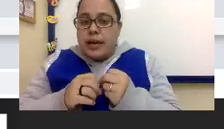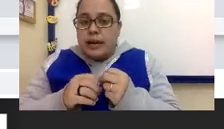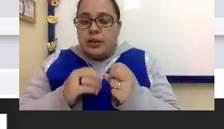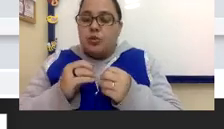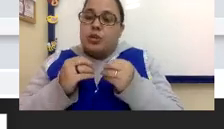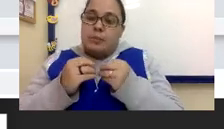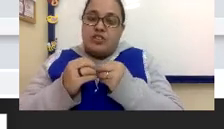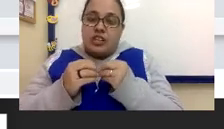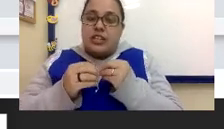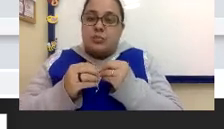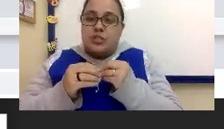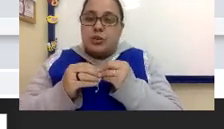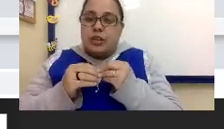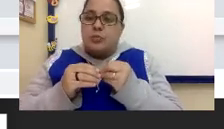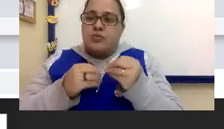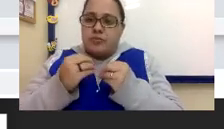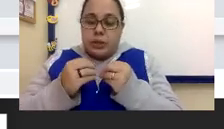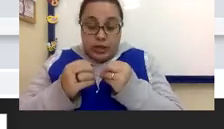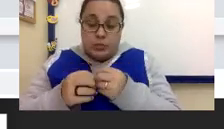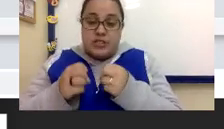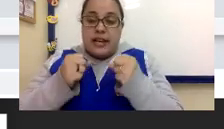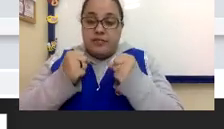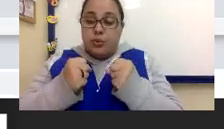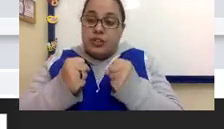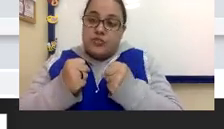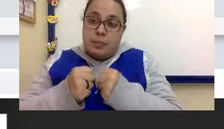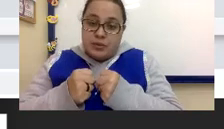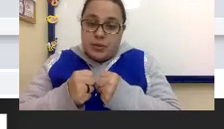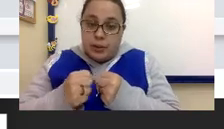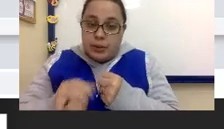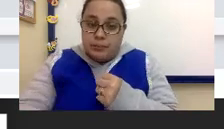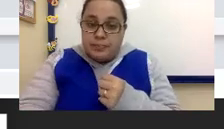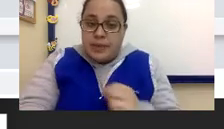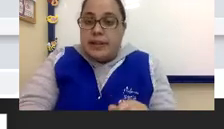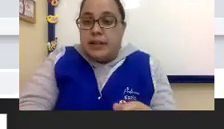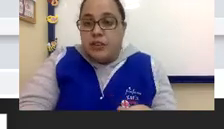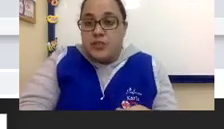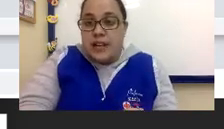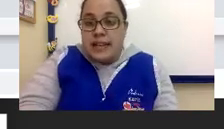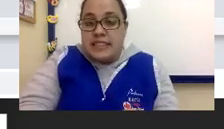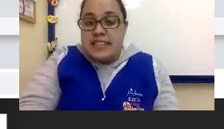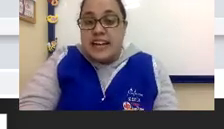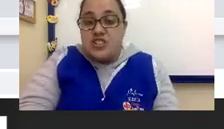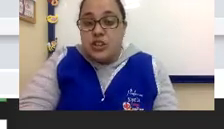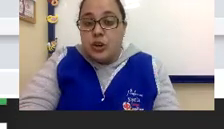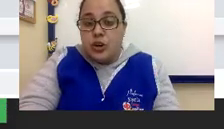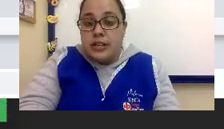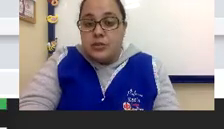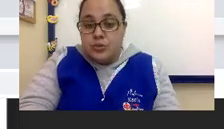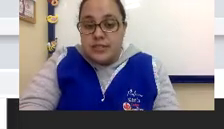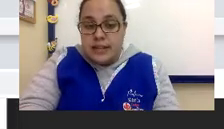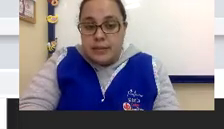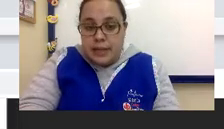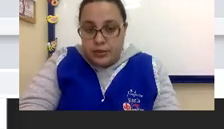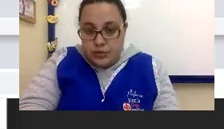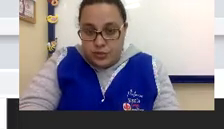isso, que tudo que mastigamos, engolimos tudo isso vai para o estômago? Então, vamos ver lá na trajetória